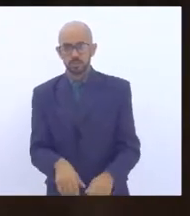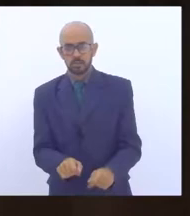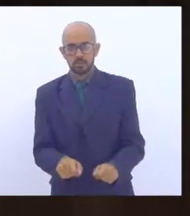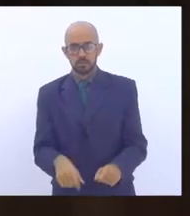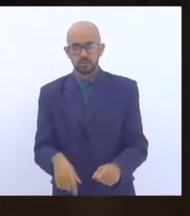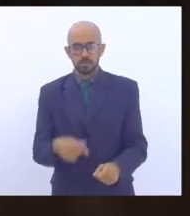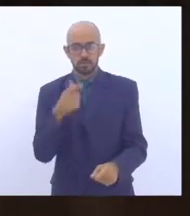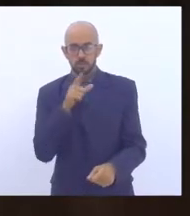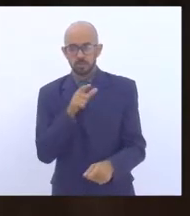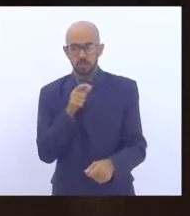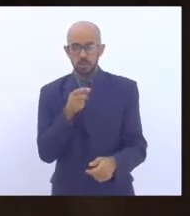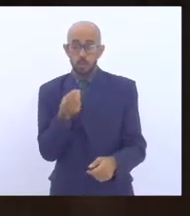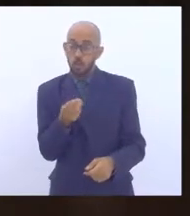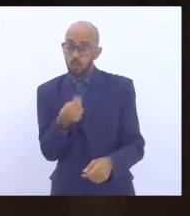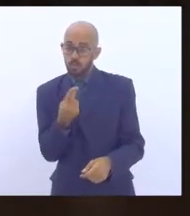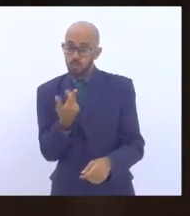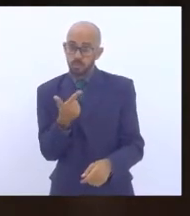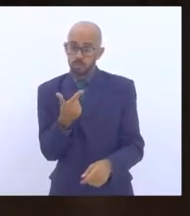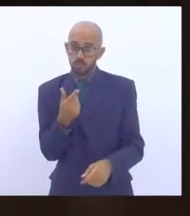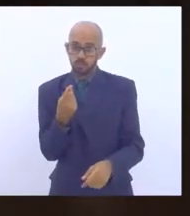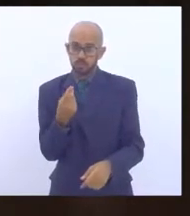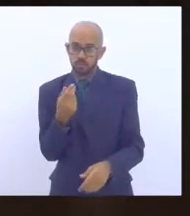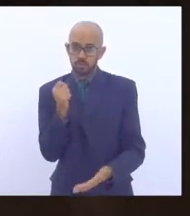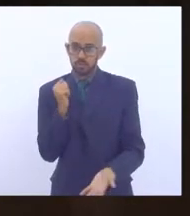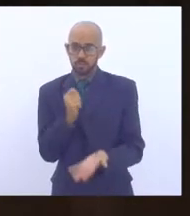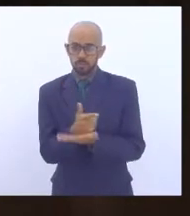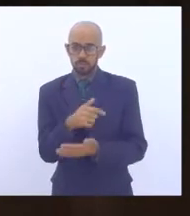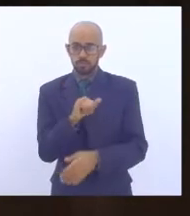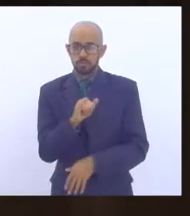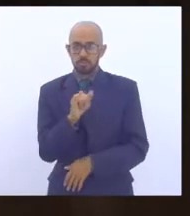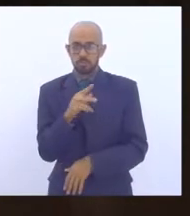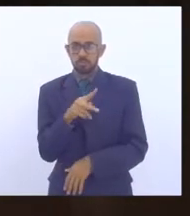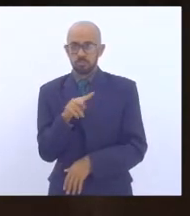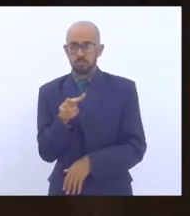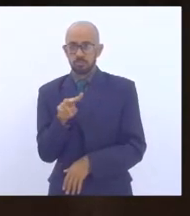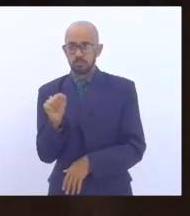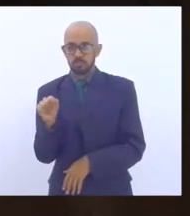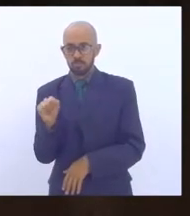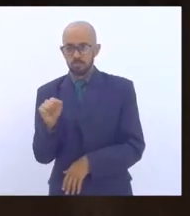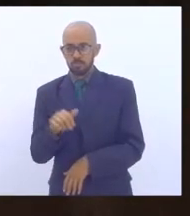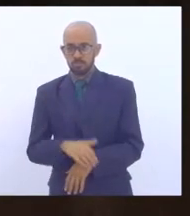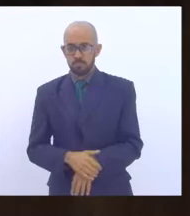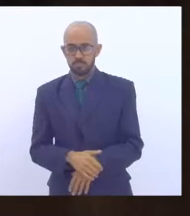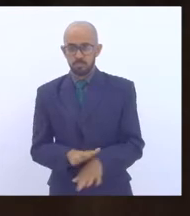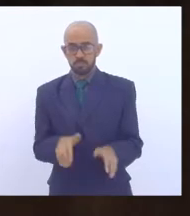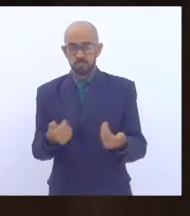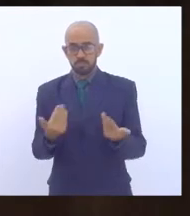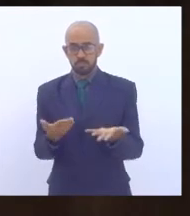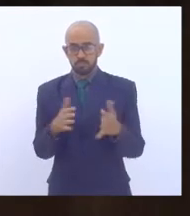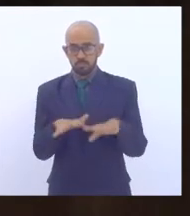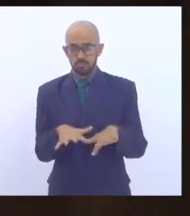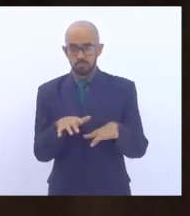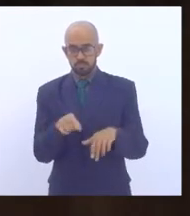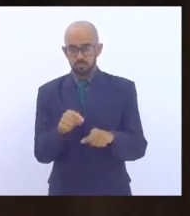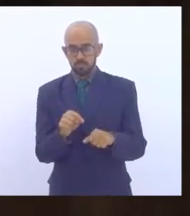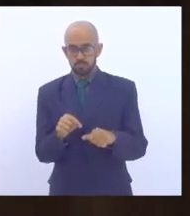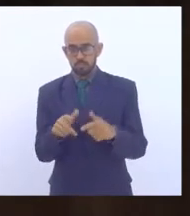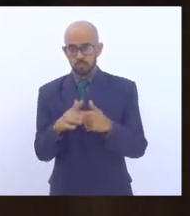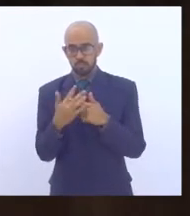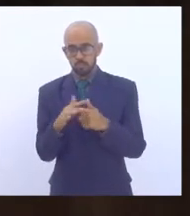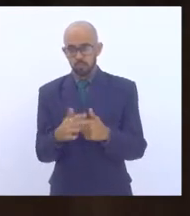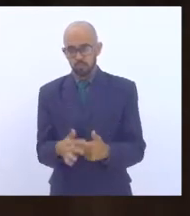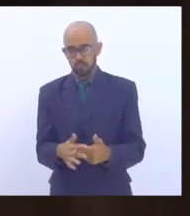e não tem dinheiro para pagar o IPVA então assim posto até para